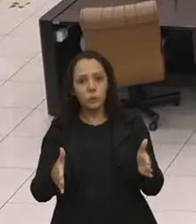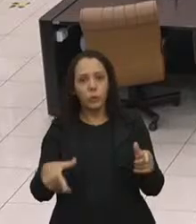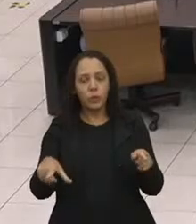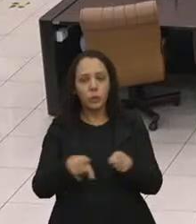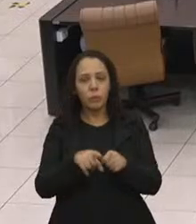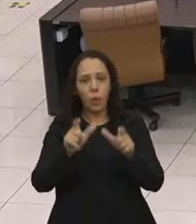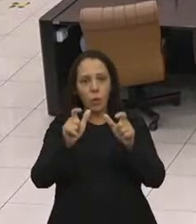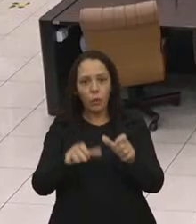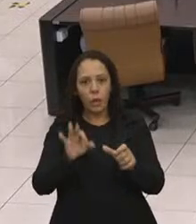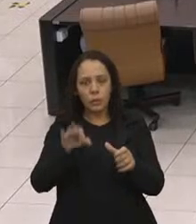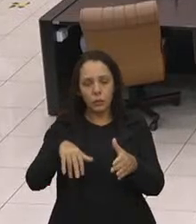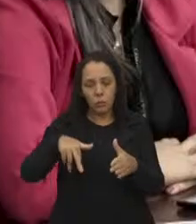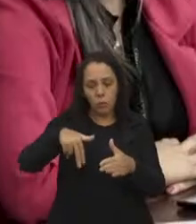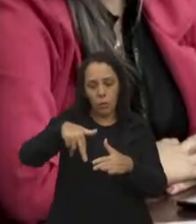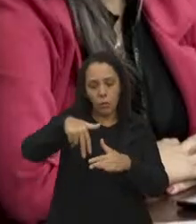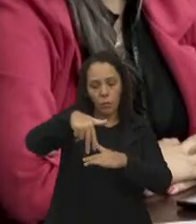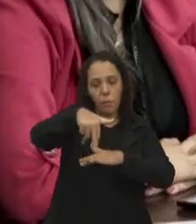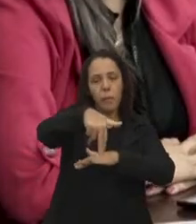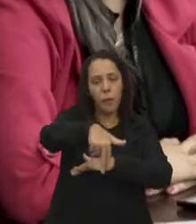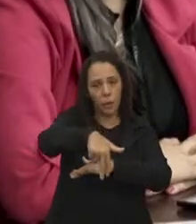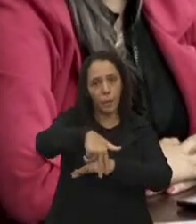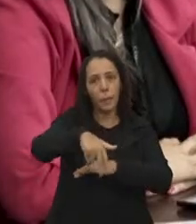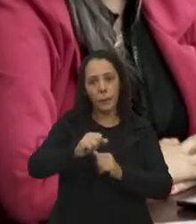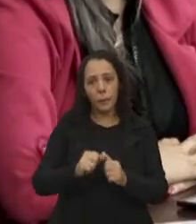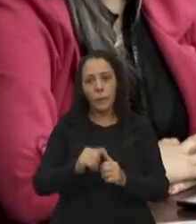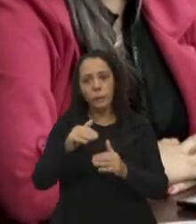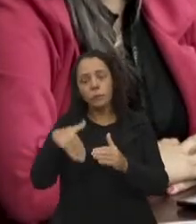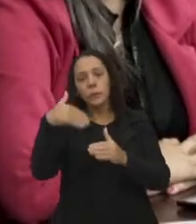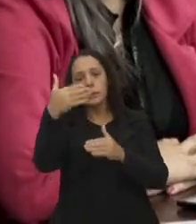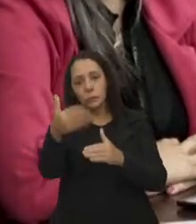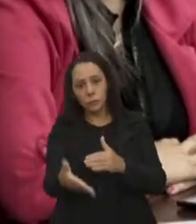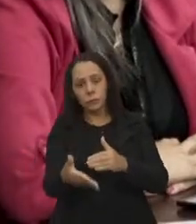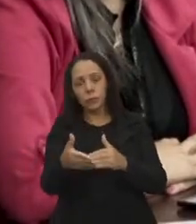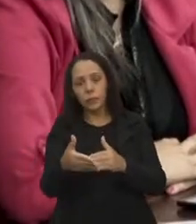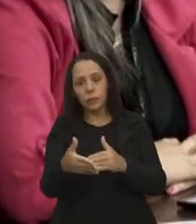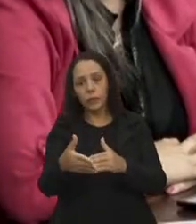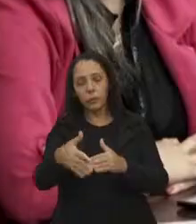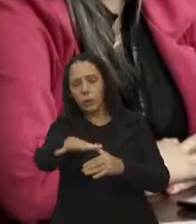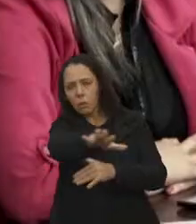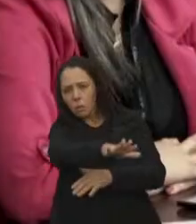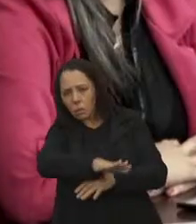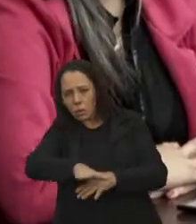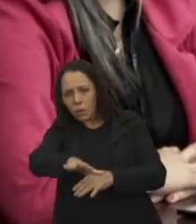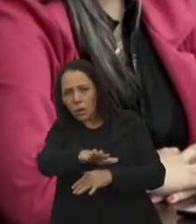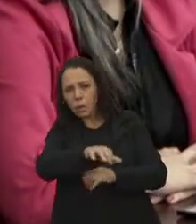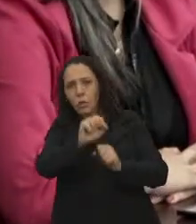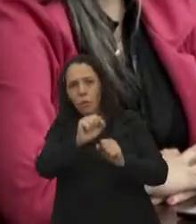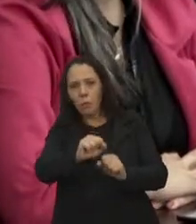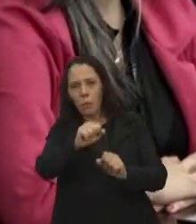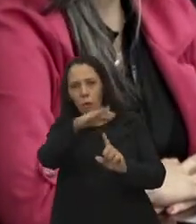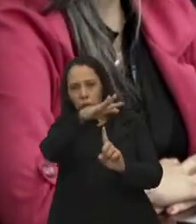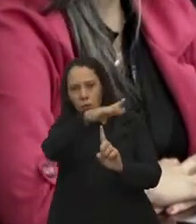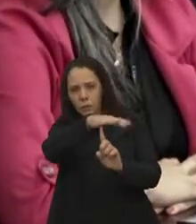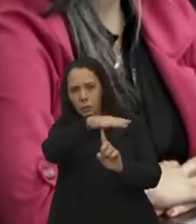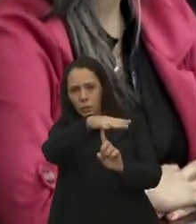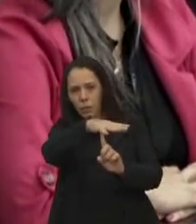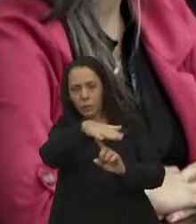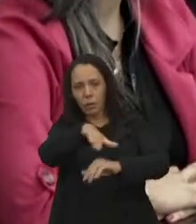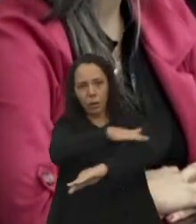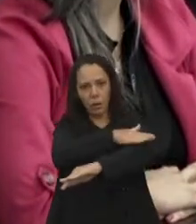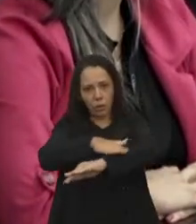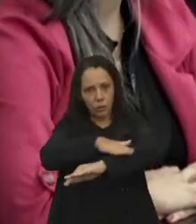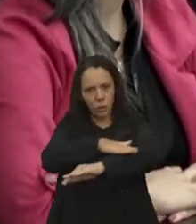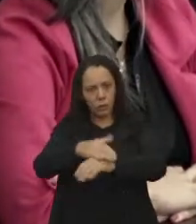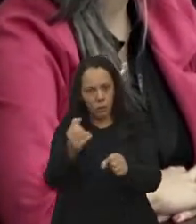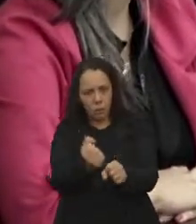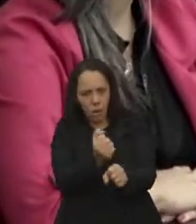faixa de pedestre, criamos aquelas faixas de pedestre em frente àquele terreno que pode ser uma praça, né? Construímos toda aquela calçada para as